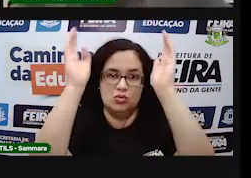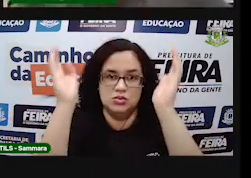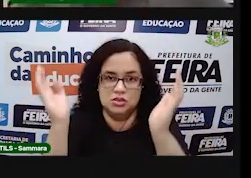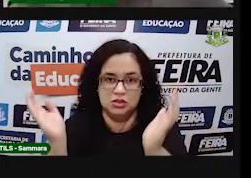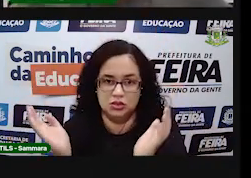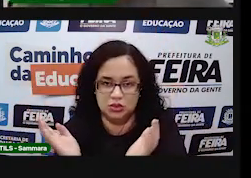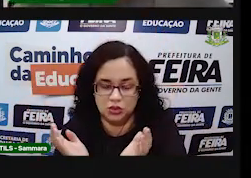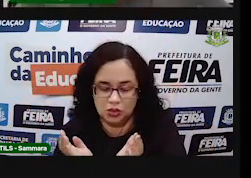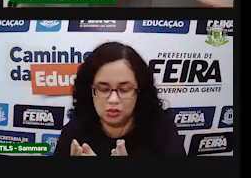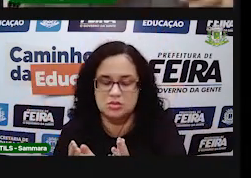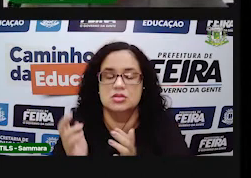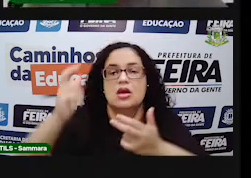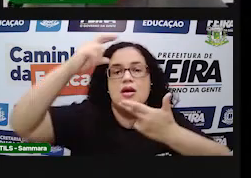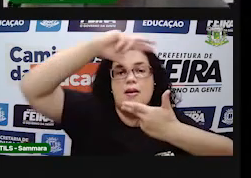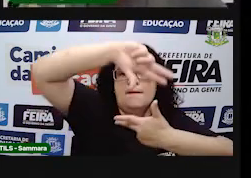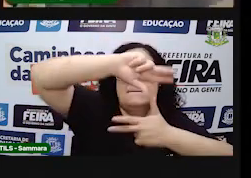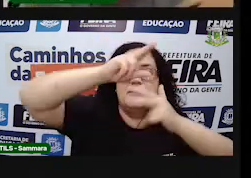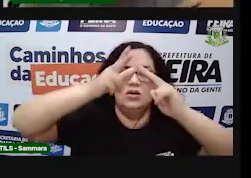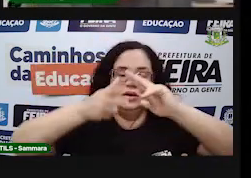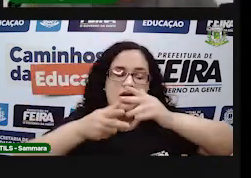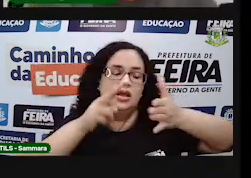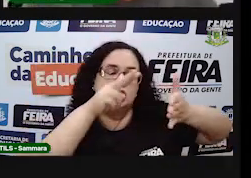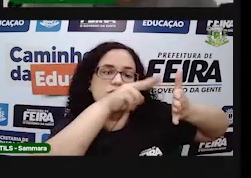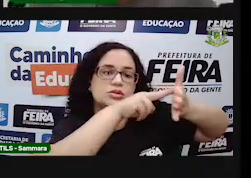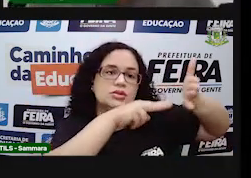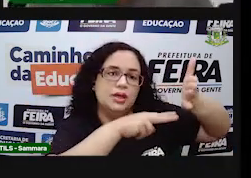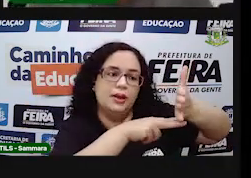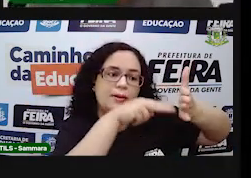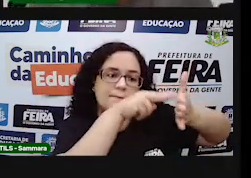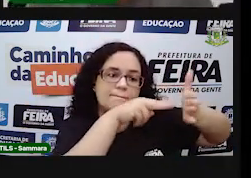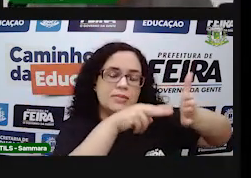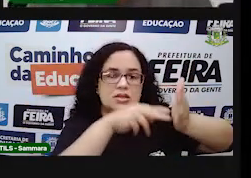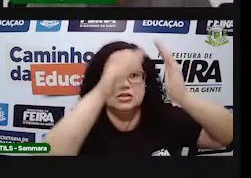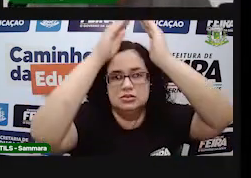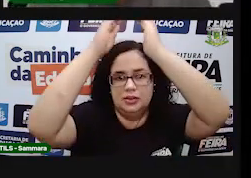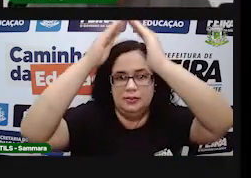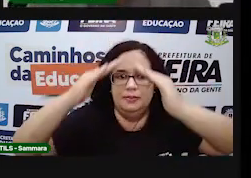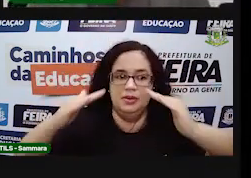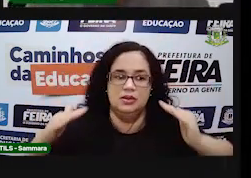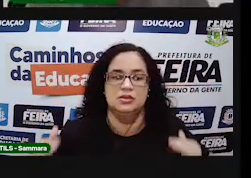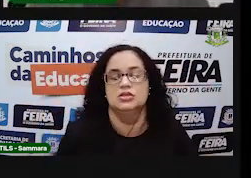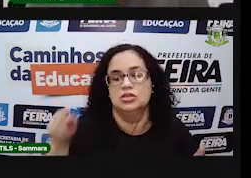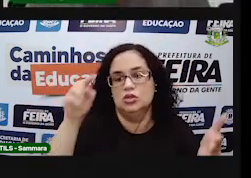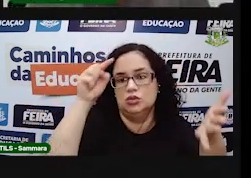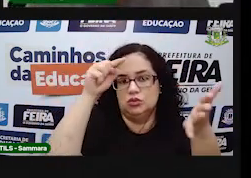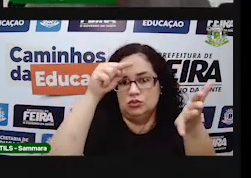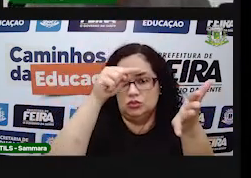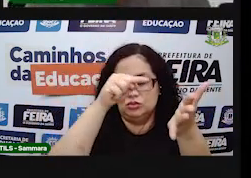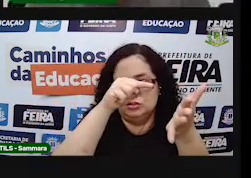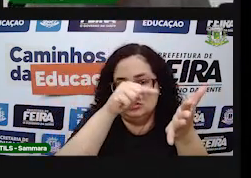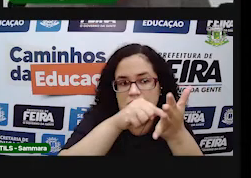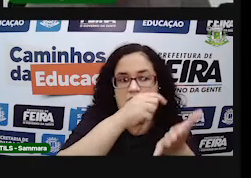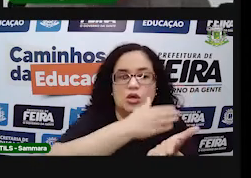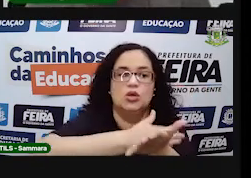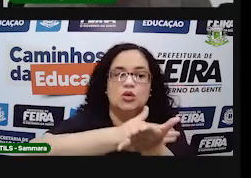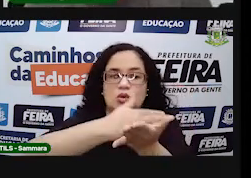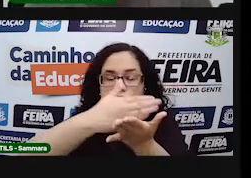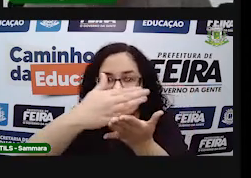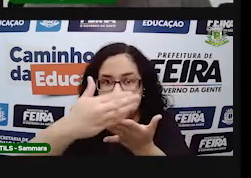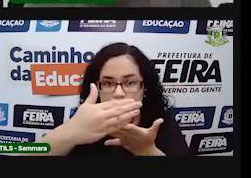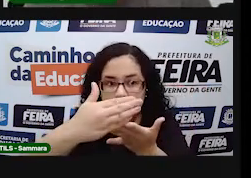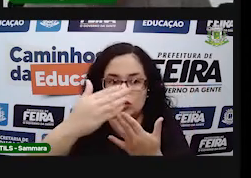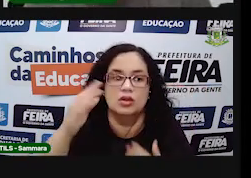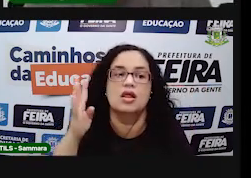redondos, poliedros, prismas, pirâmides, toda essa coisa, tá? Então, para você jogar, só você clicar aqui, ó,